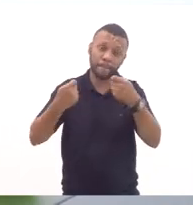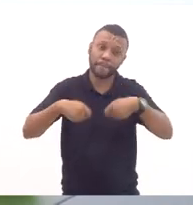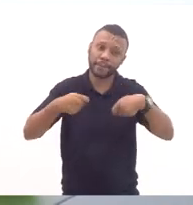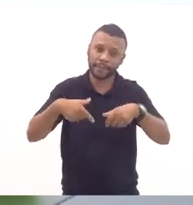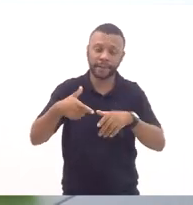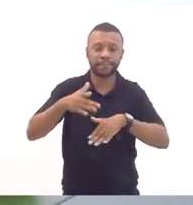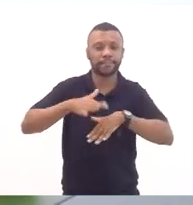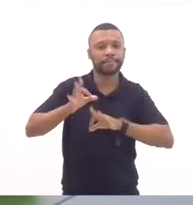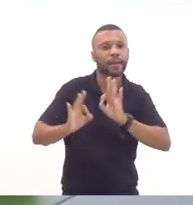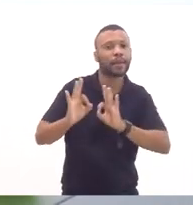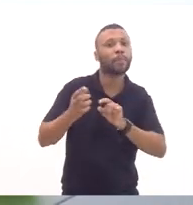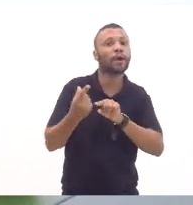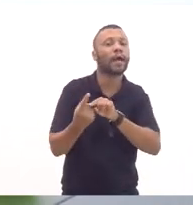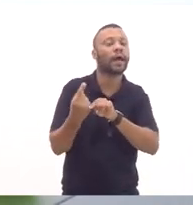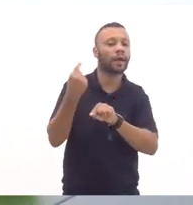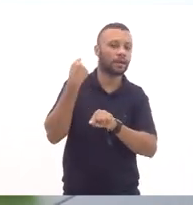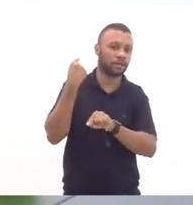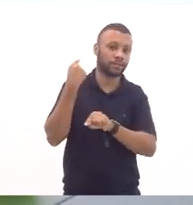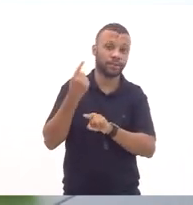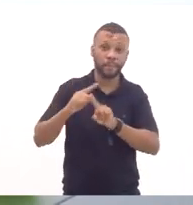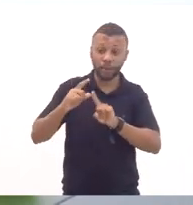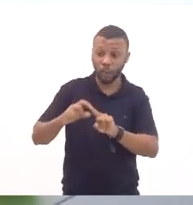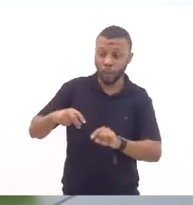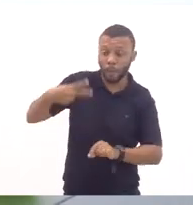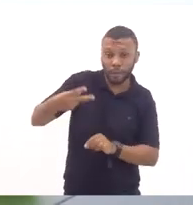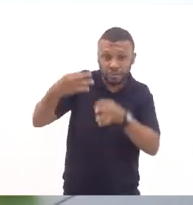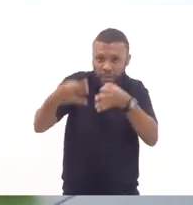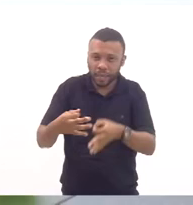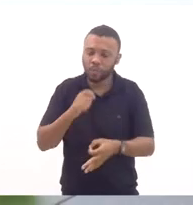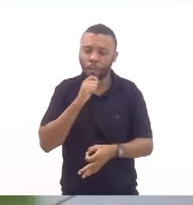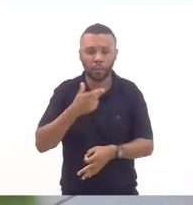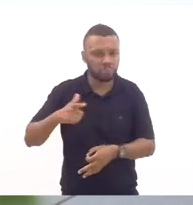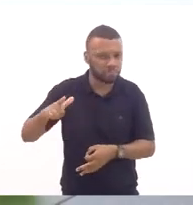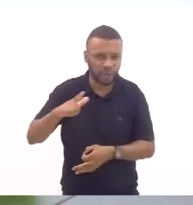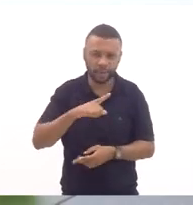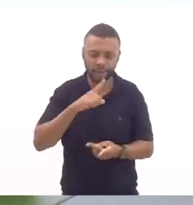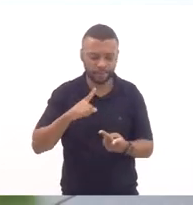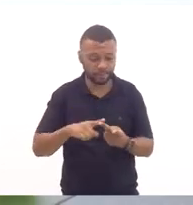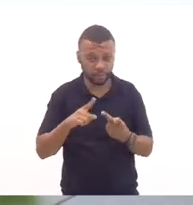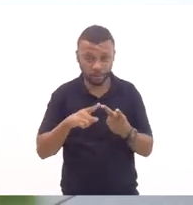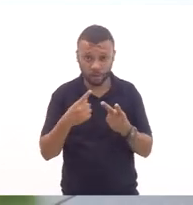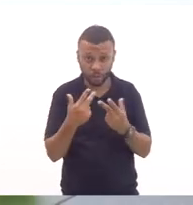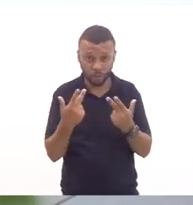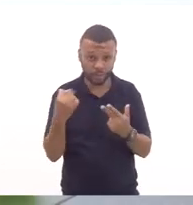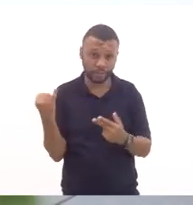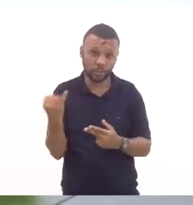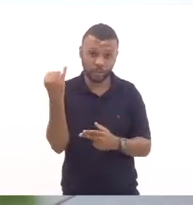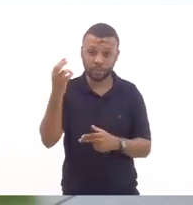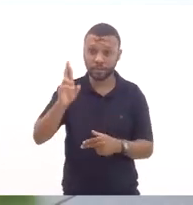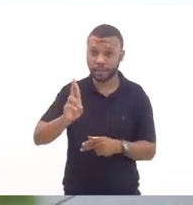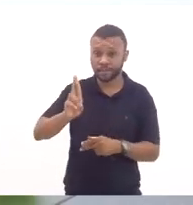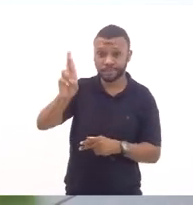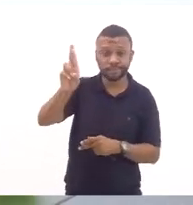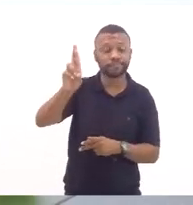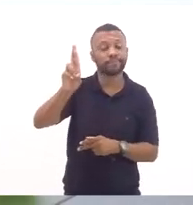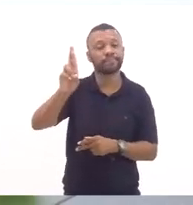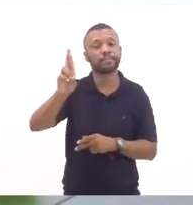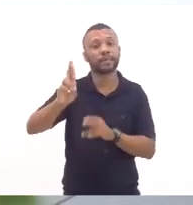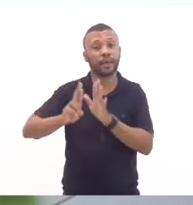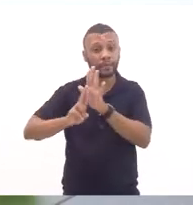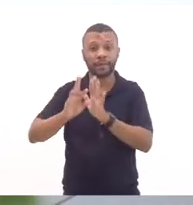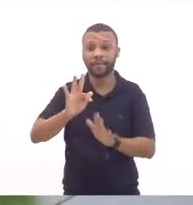Não tem nenhum aumento real. Segundo ponto muito importante. Uma das conselheiras também que representa a